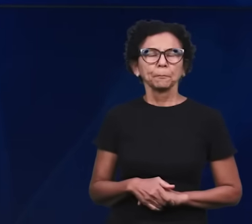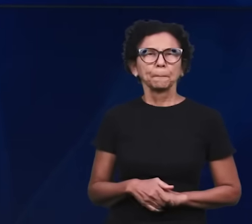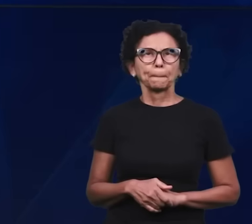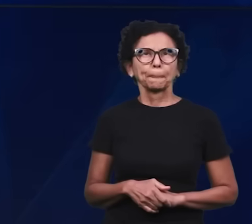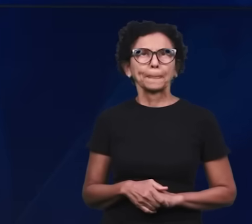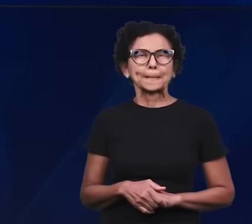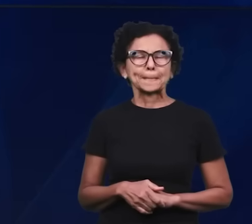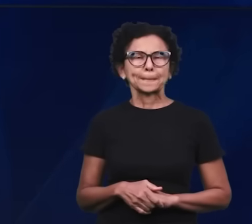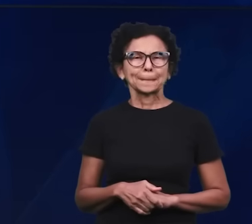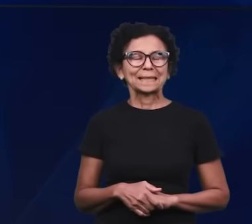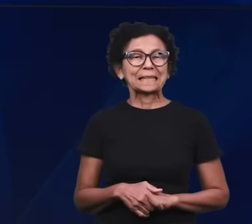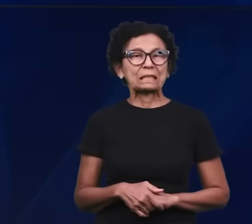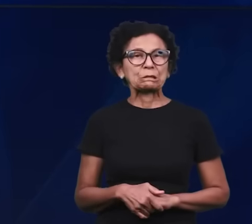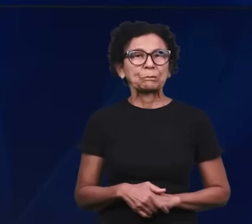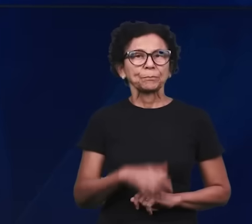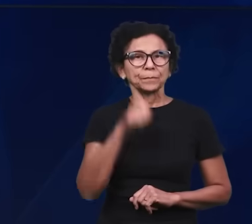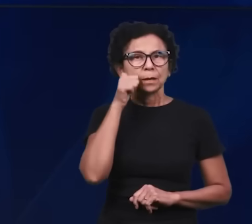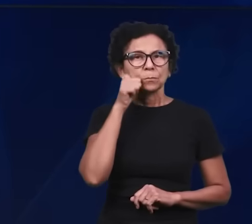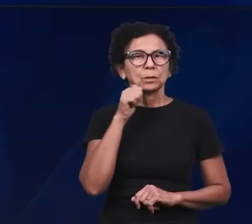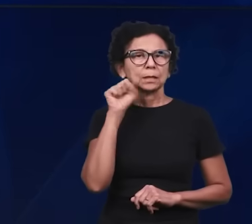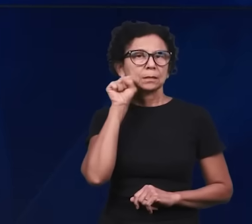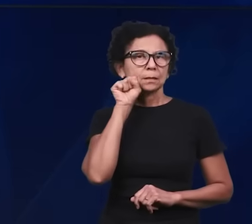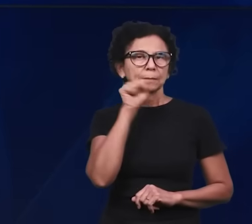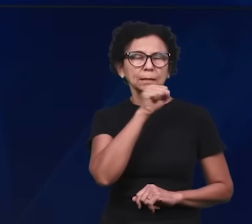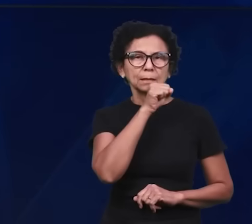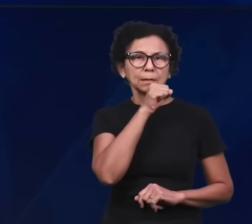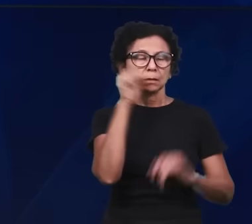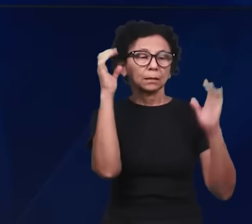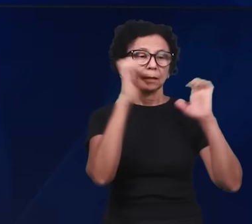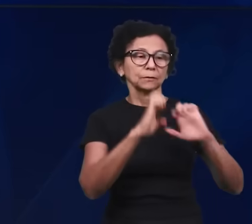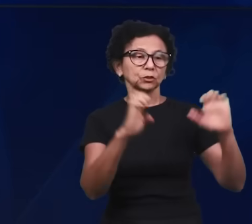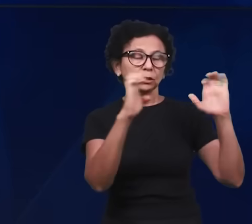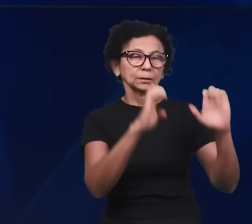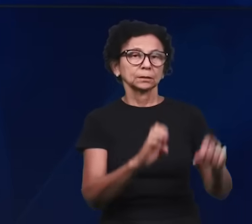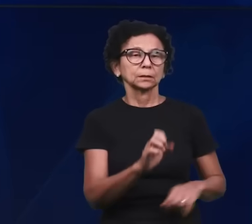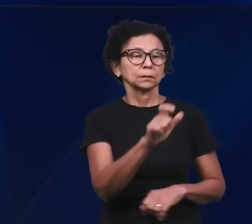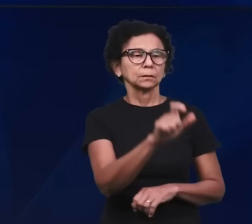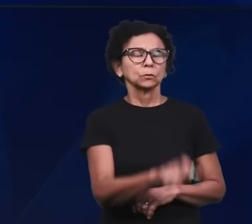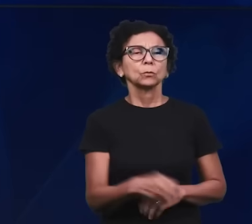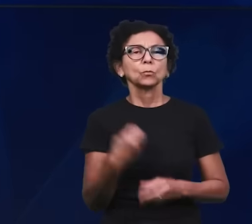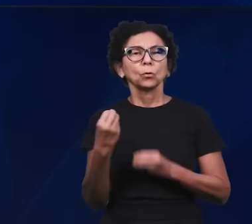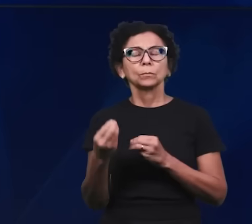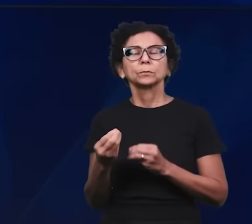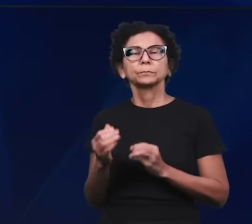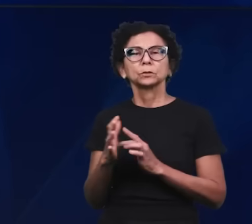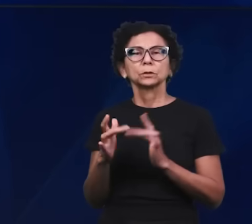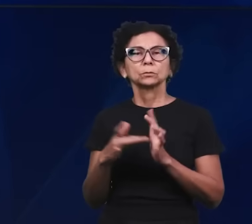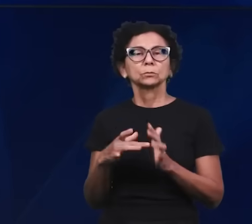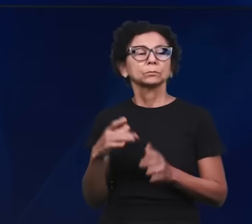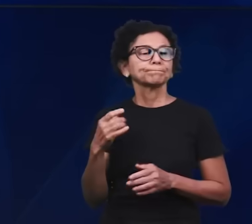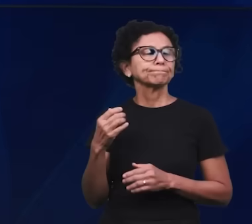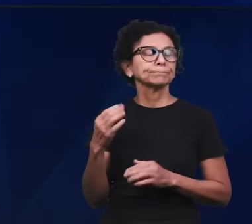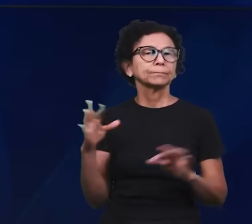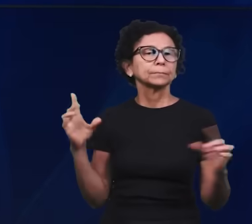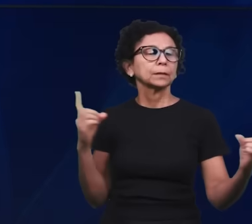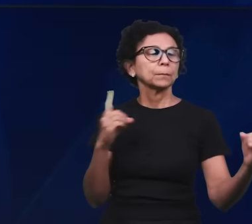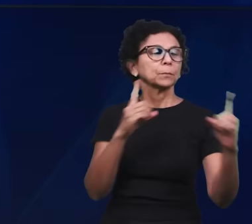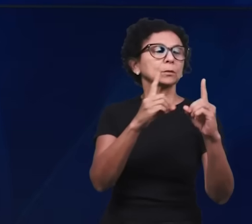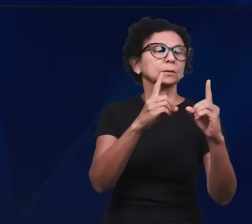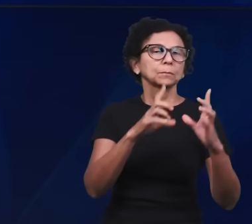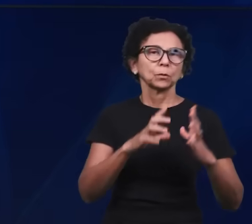uma palavra sobre a evangelização de uma samaritana. Como Jesus fez para alcançar aquela mulher?